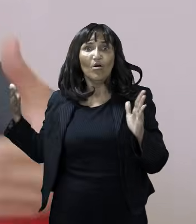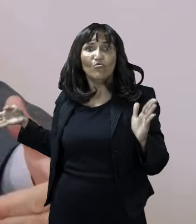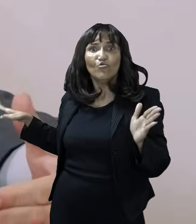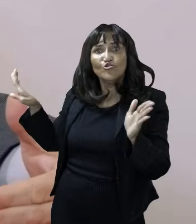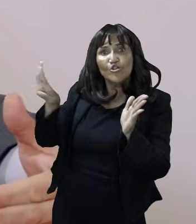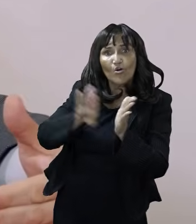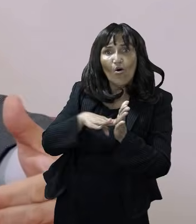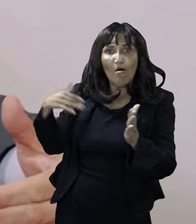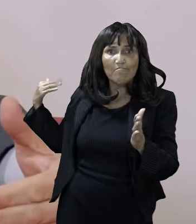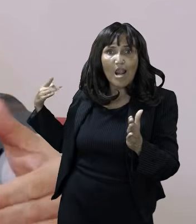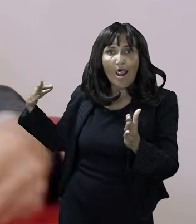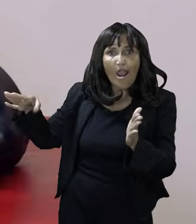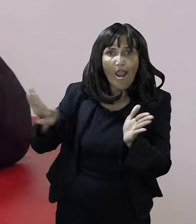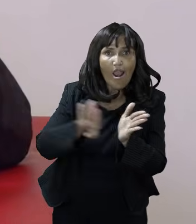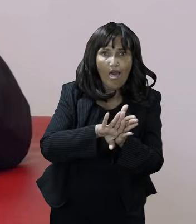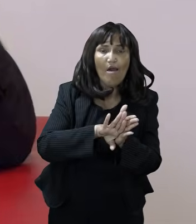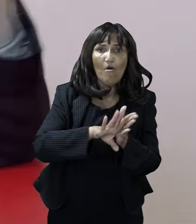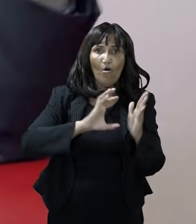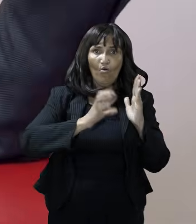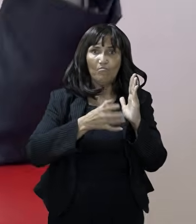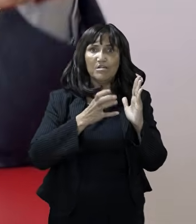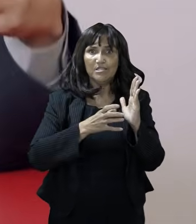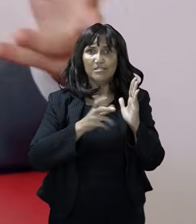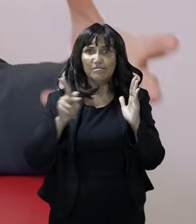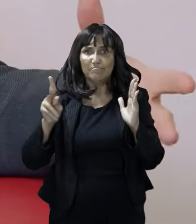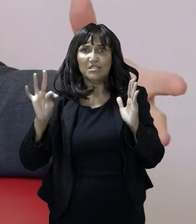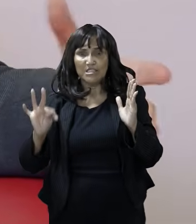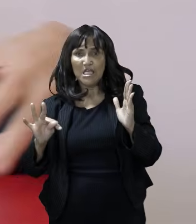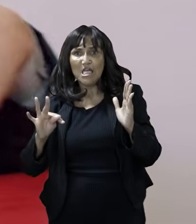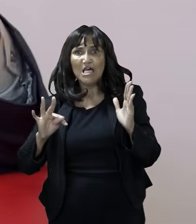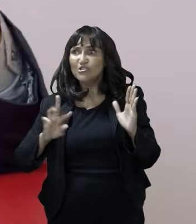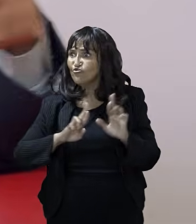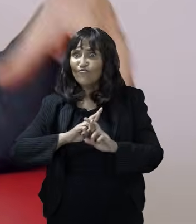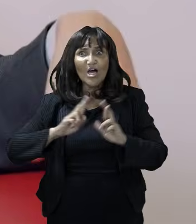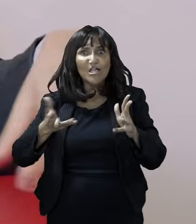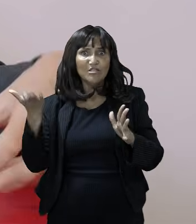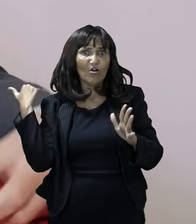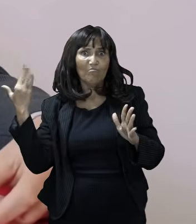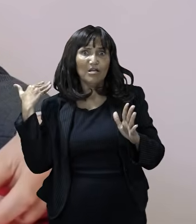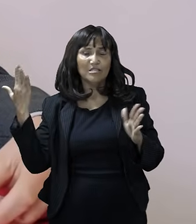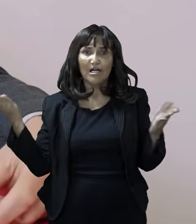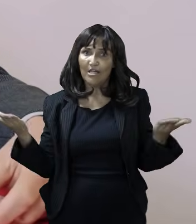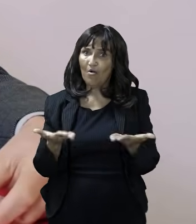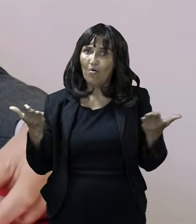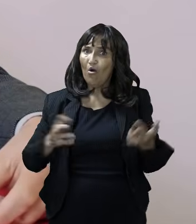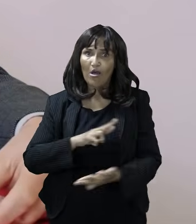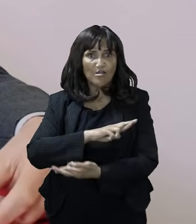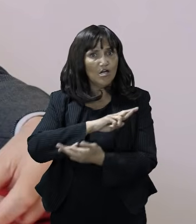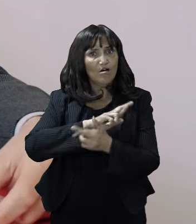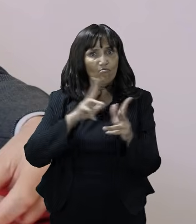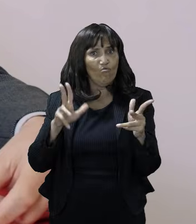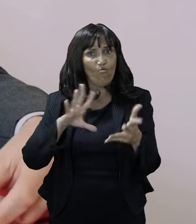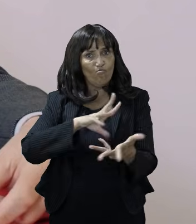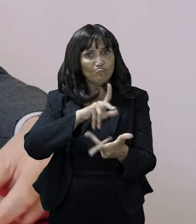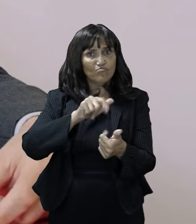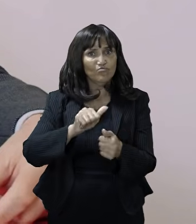trabalhadora, o perfil era outro, né? O jeito da organização do mundo do trabalho era outro, né? O modo de produção era outro. E você tem